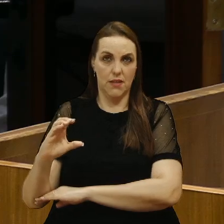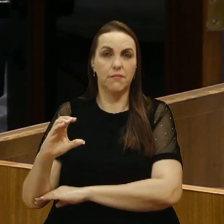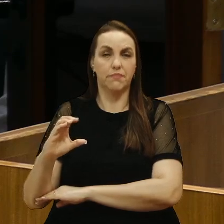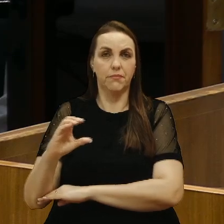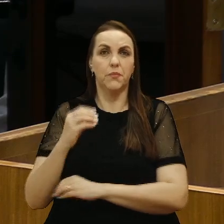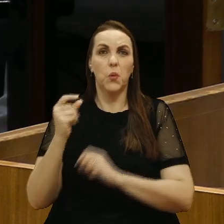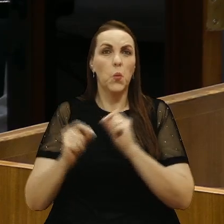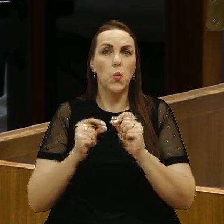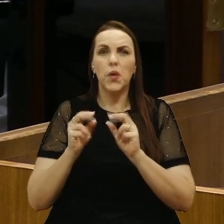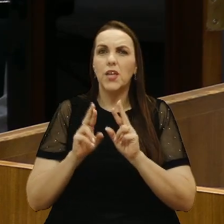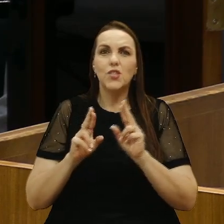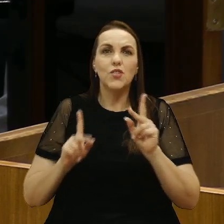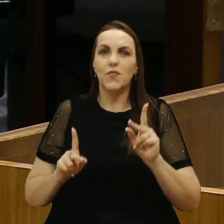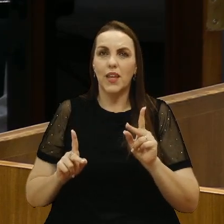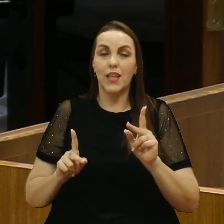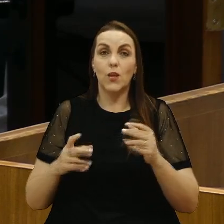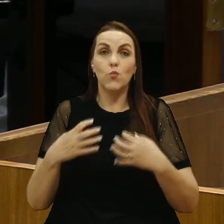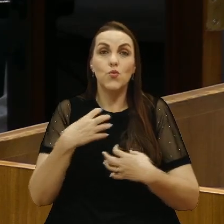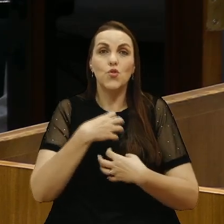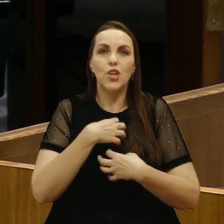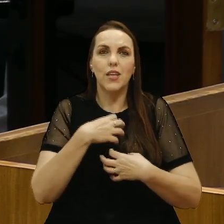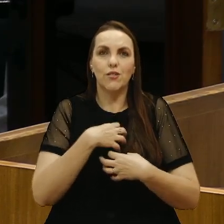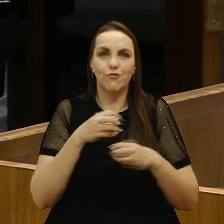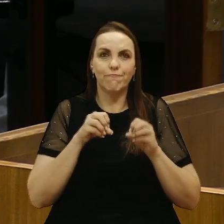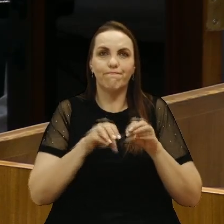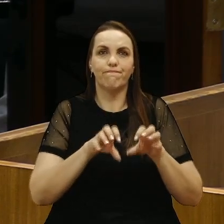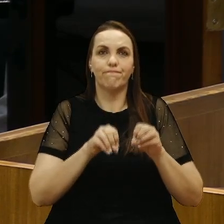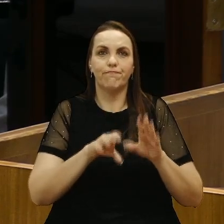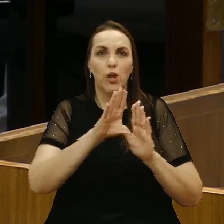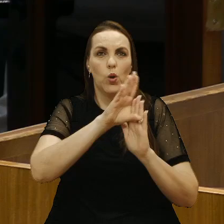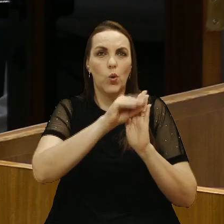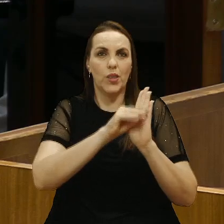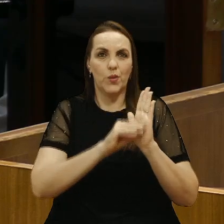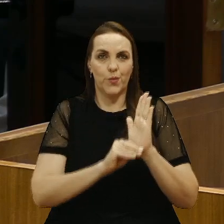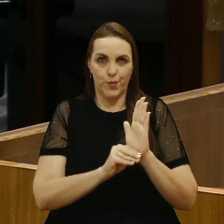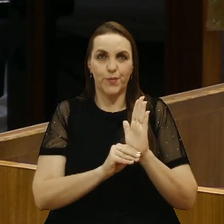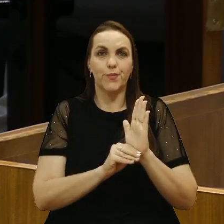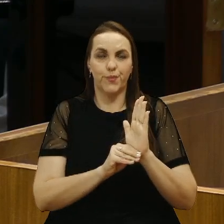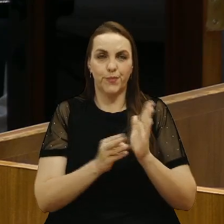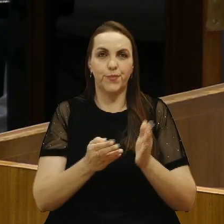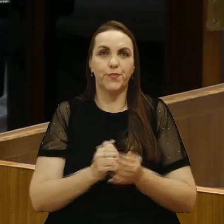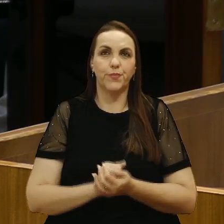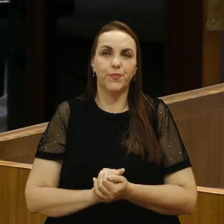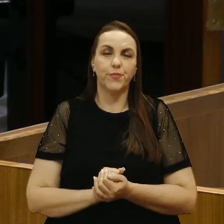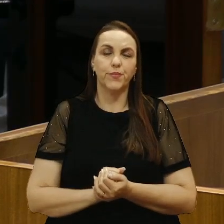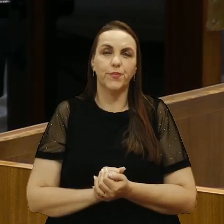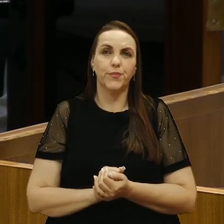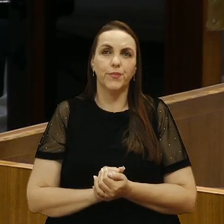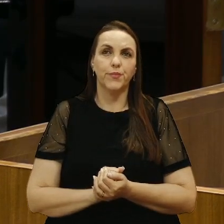que nos diferencia é o modo como esses conteúdos são trabalhados.